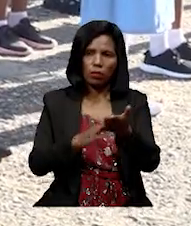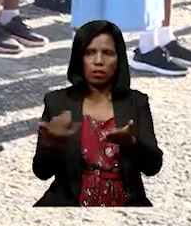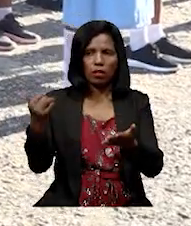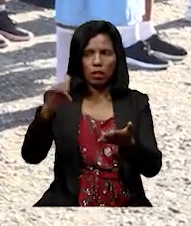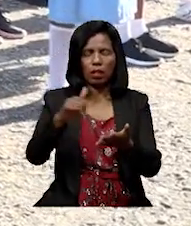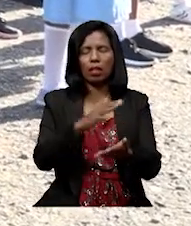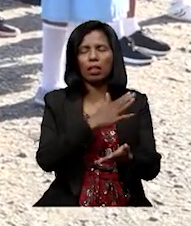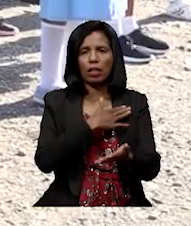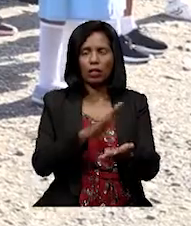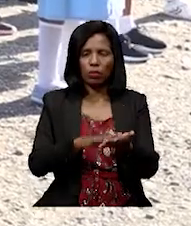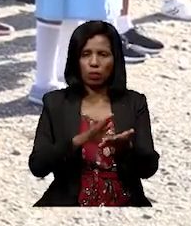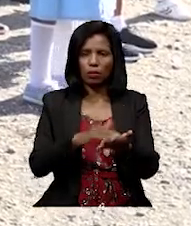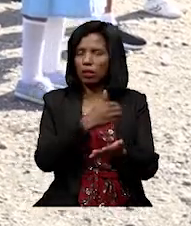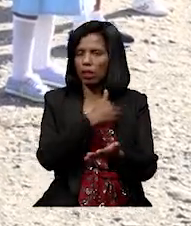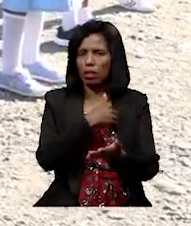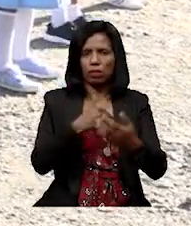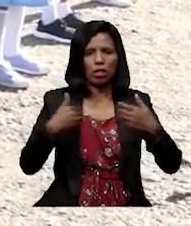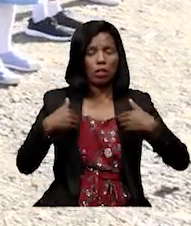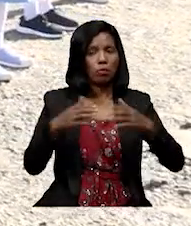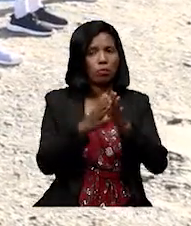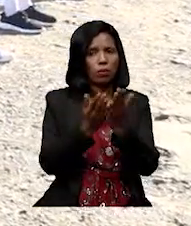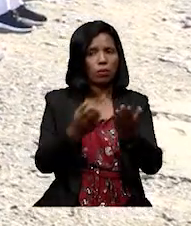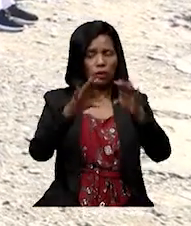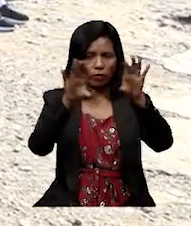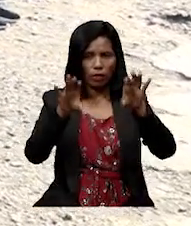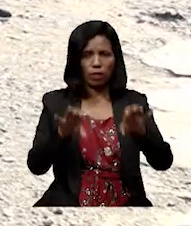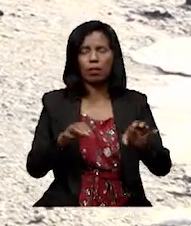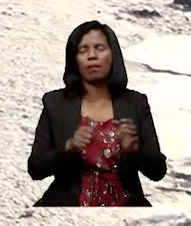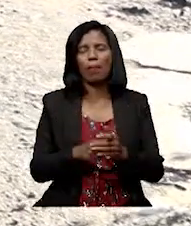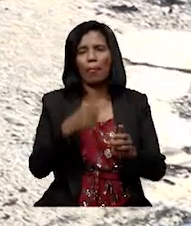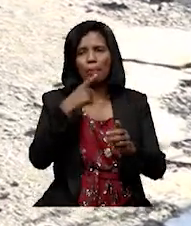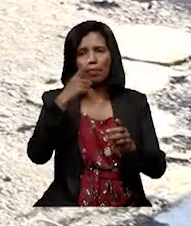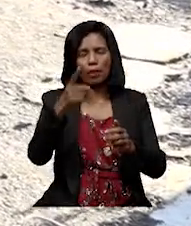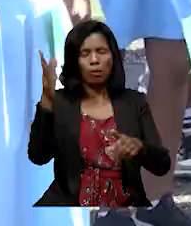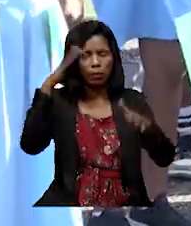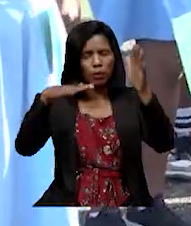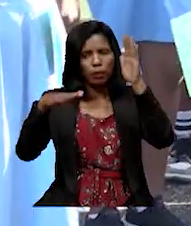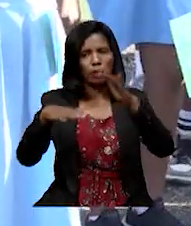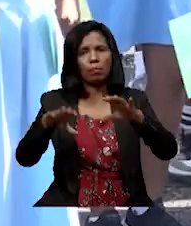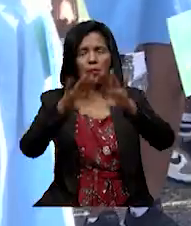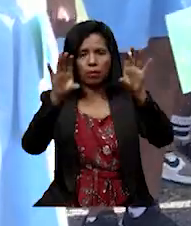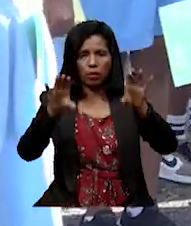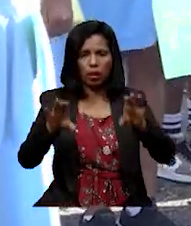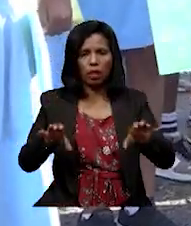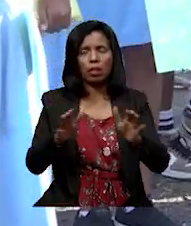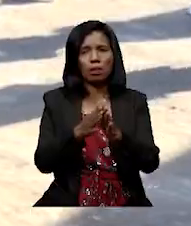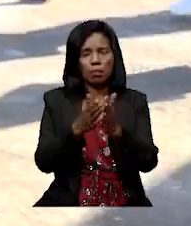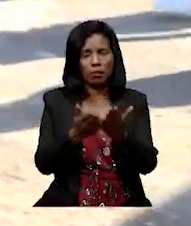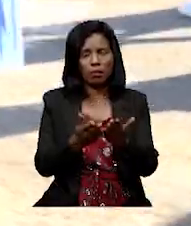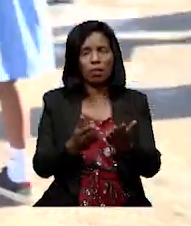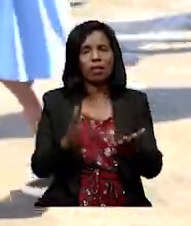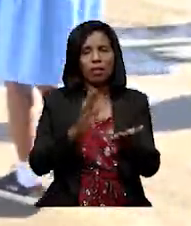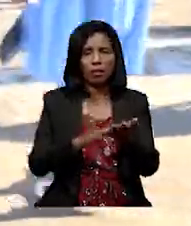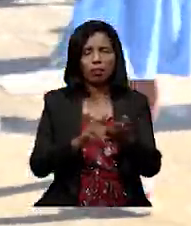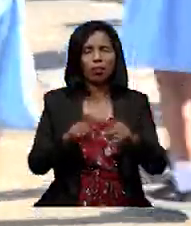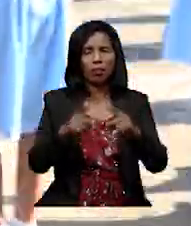falta caderneta. Mas que governante ne promete se resolve o problema caderneta escolar, nebe cada escola enfrenta, mai beto ohin